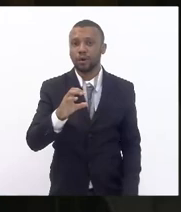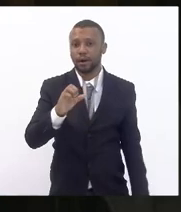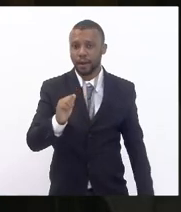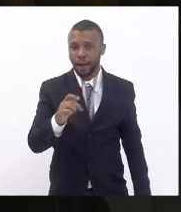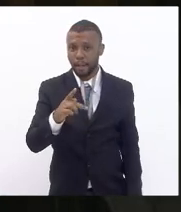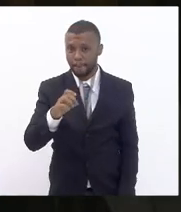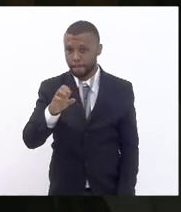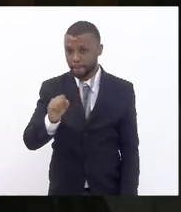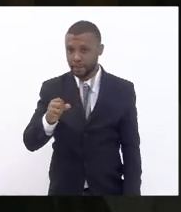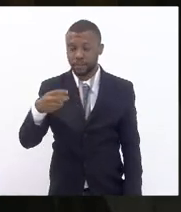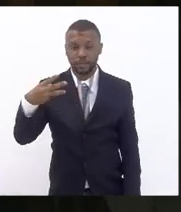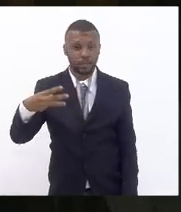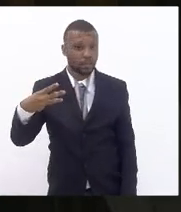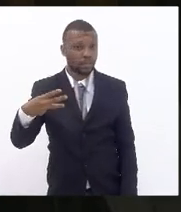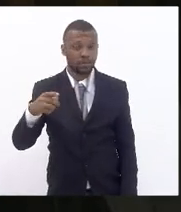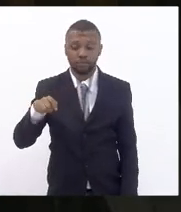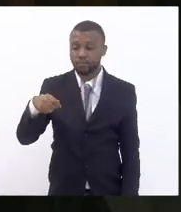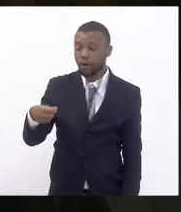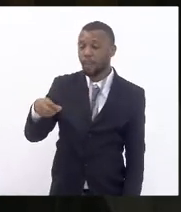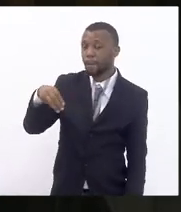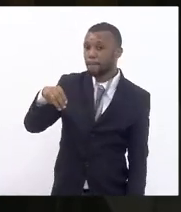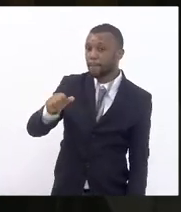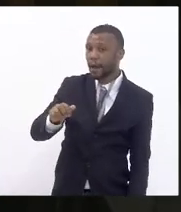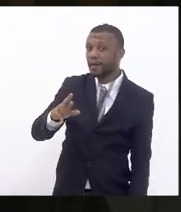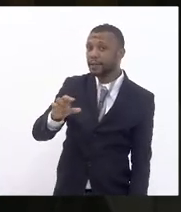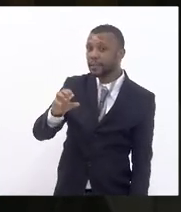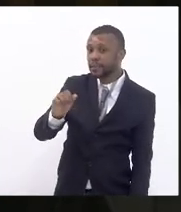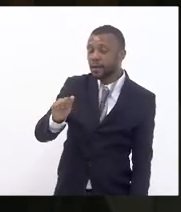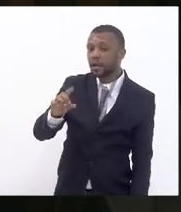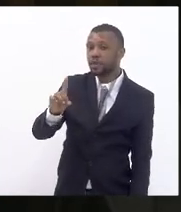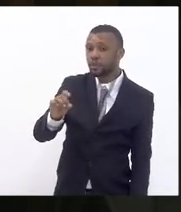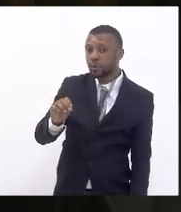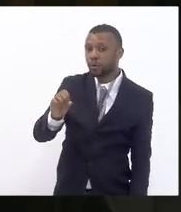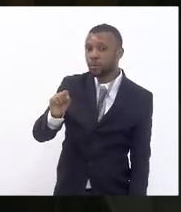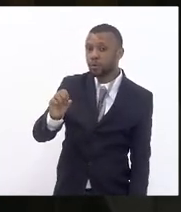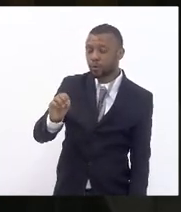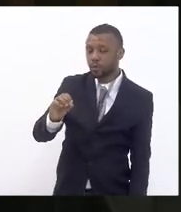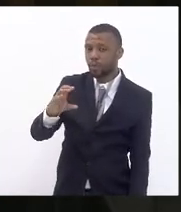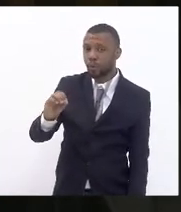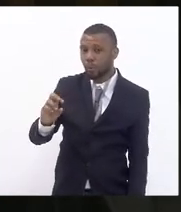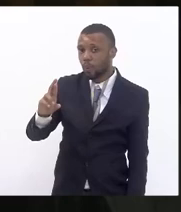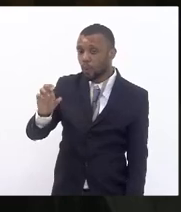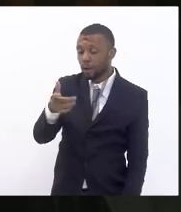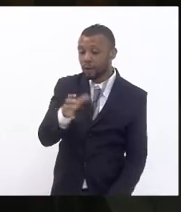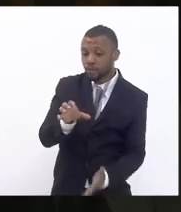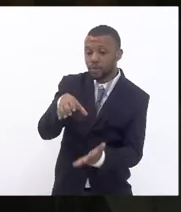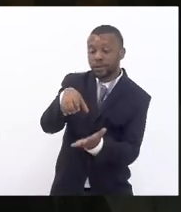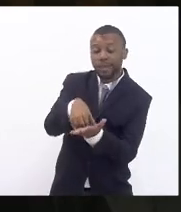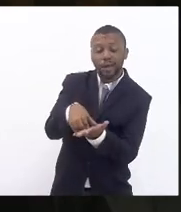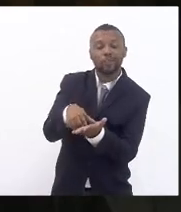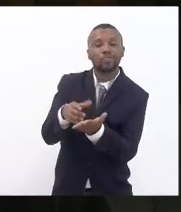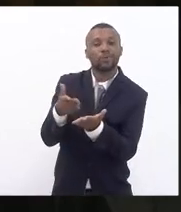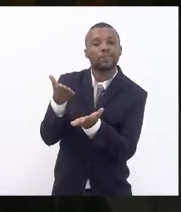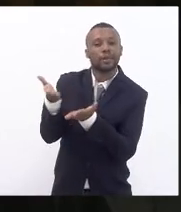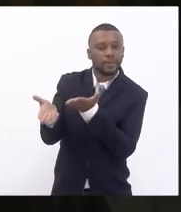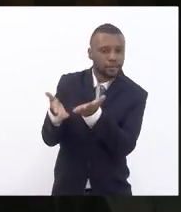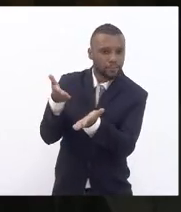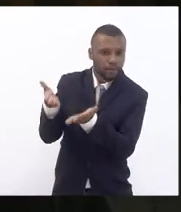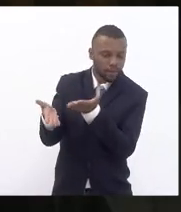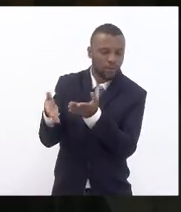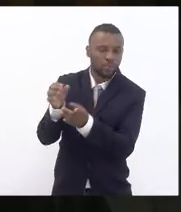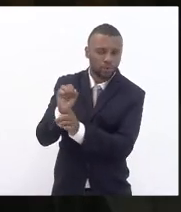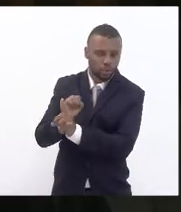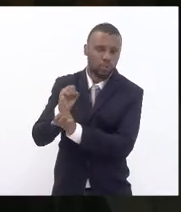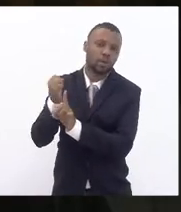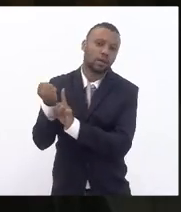do Socorro, o Centro de Atenção Psicossocial, que funciona 24 horas na favela da Rocinha. Hoje